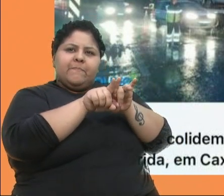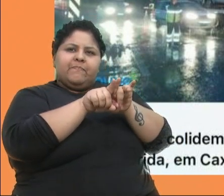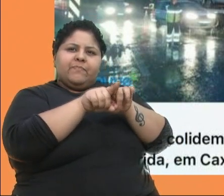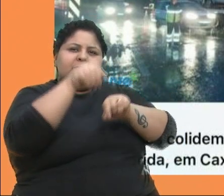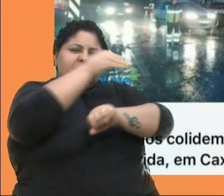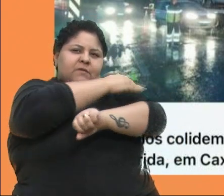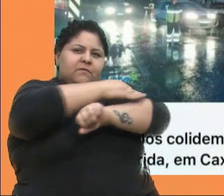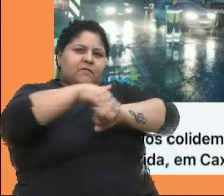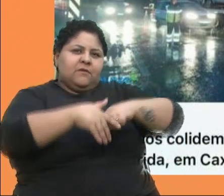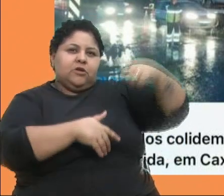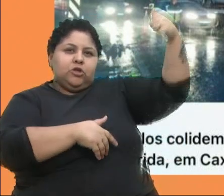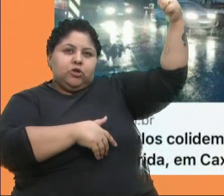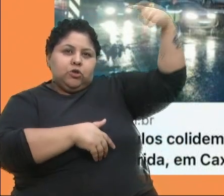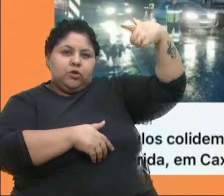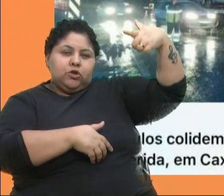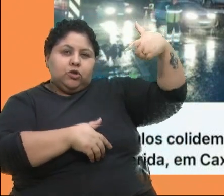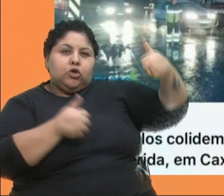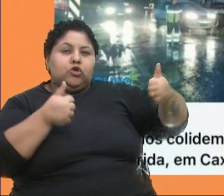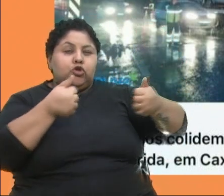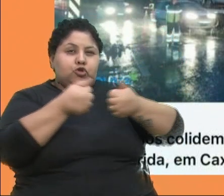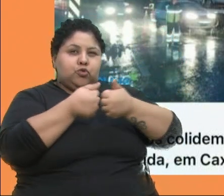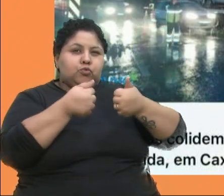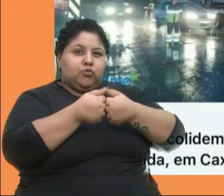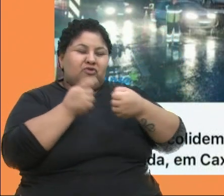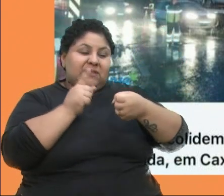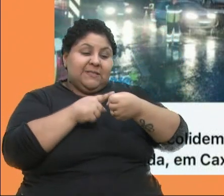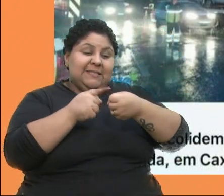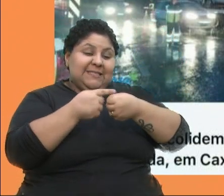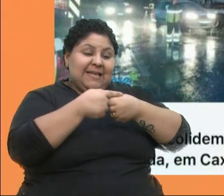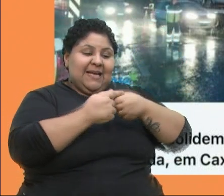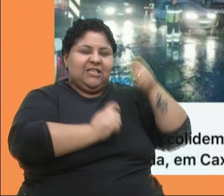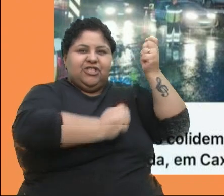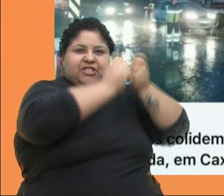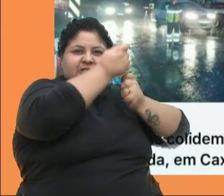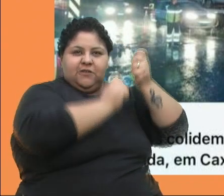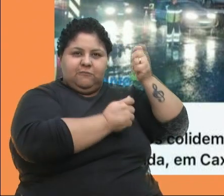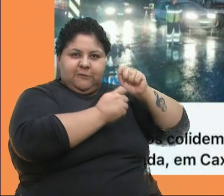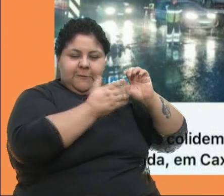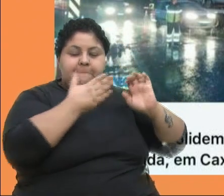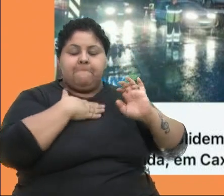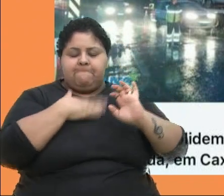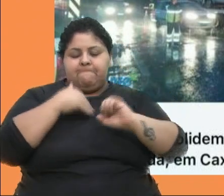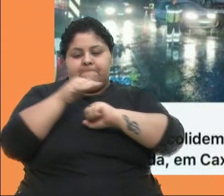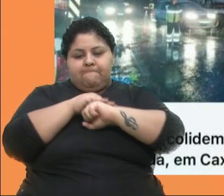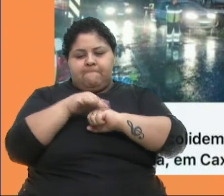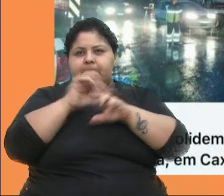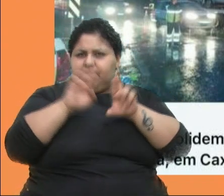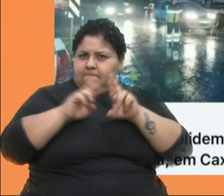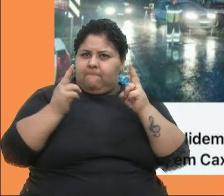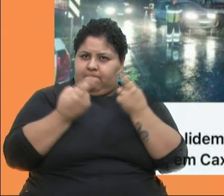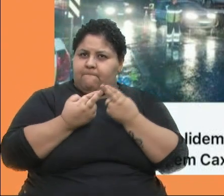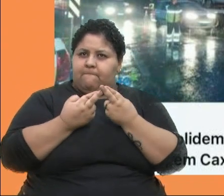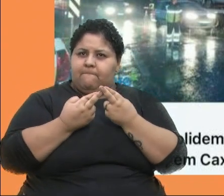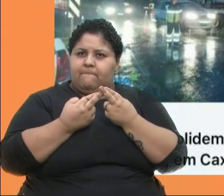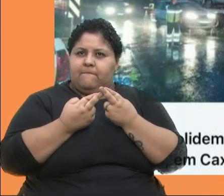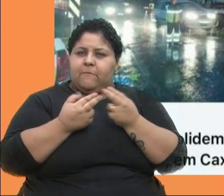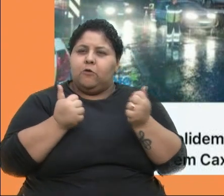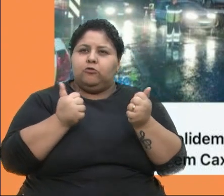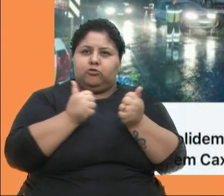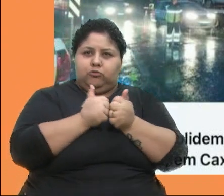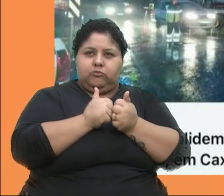com Cidade Industrial. Eu tive em reunião com o